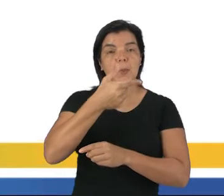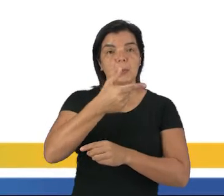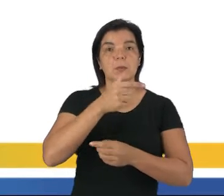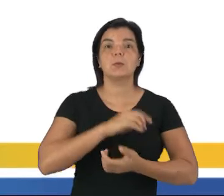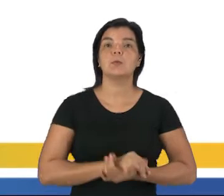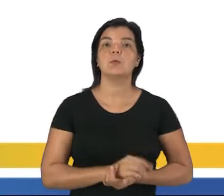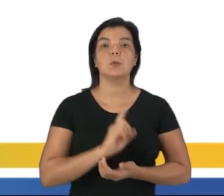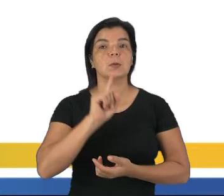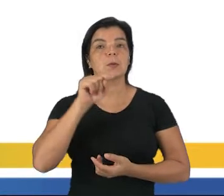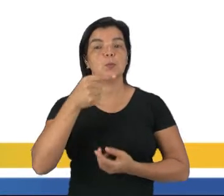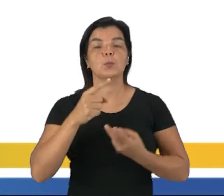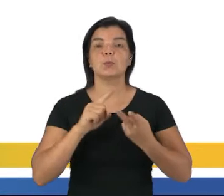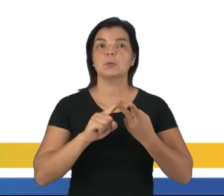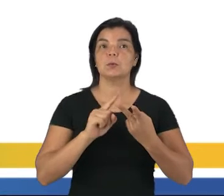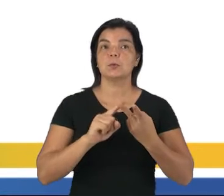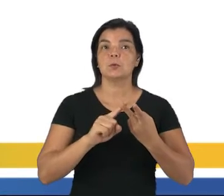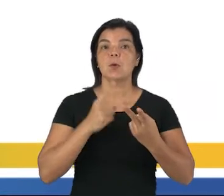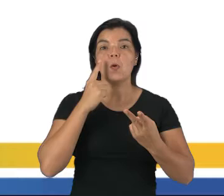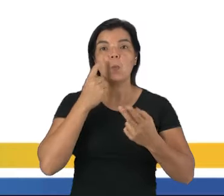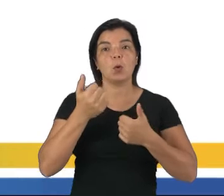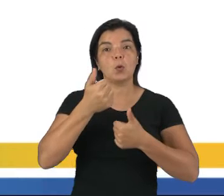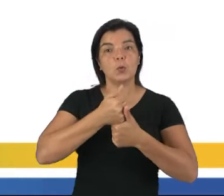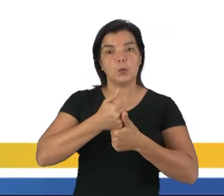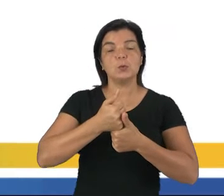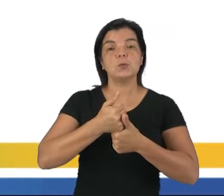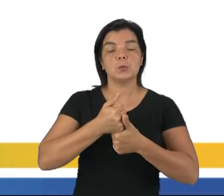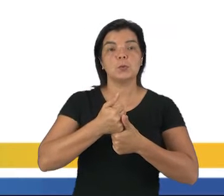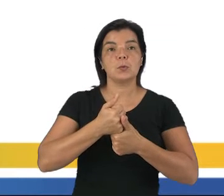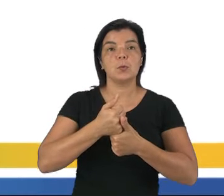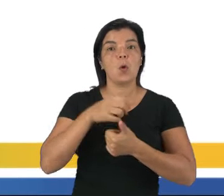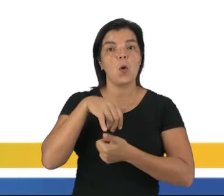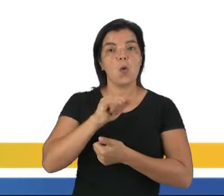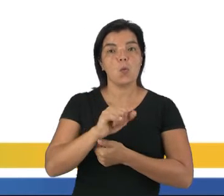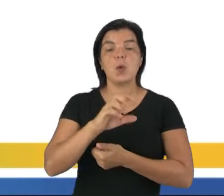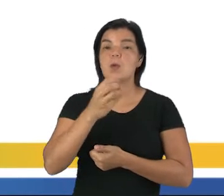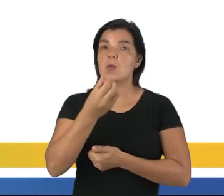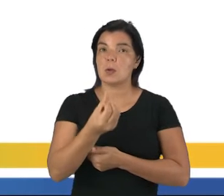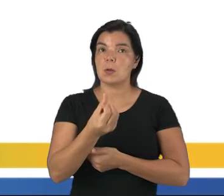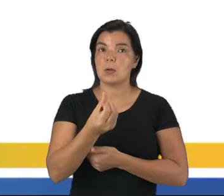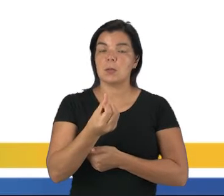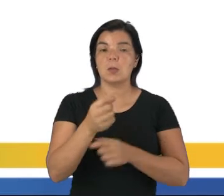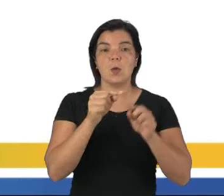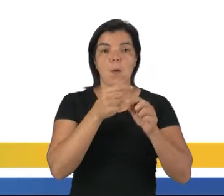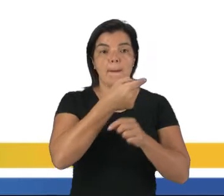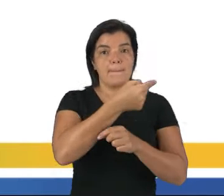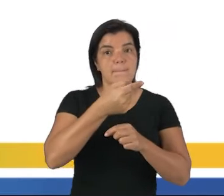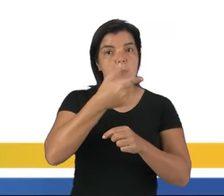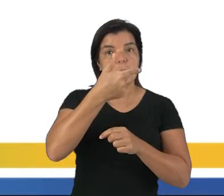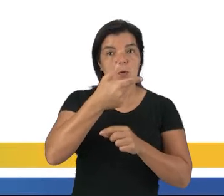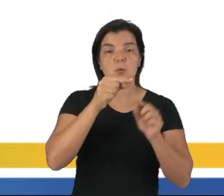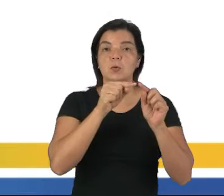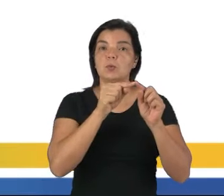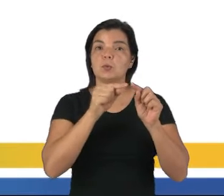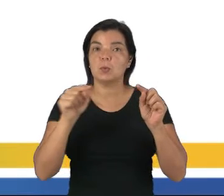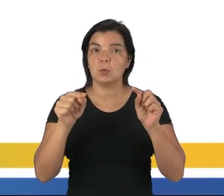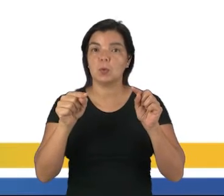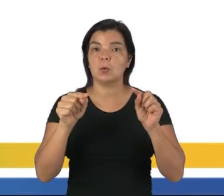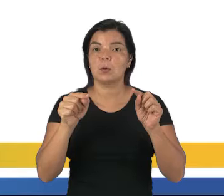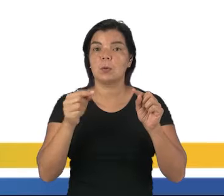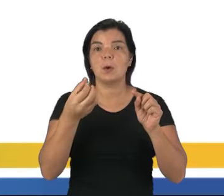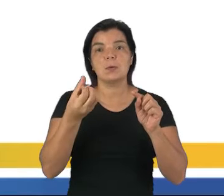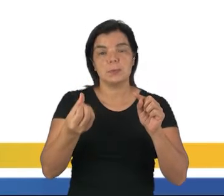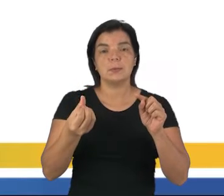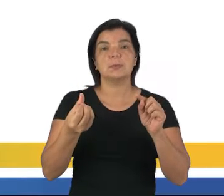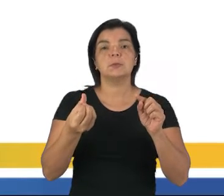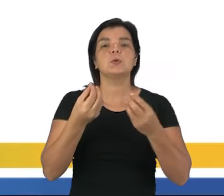2. Depois, quando eu substituir o menos 2, o y ficou igual a 6. Então, eu vou ligar o menos 2, né? Como é que eu faço